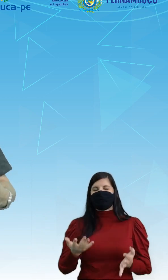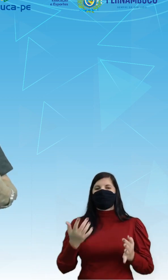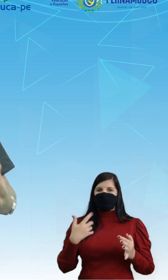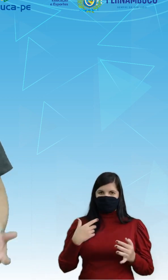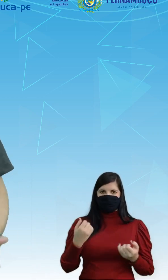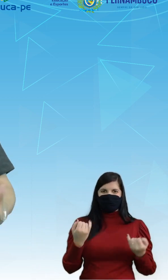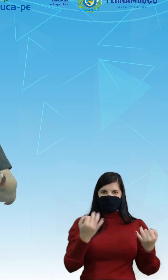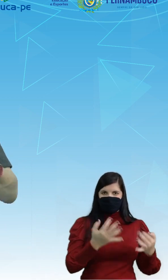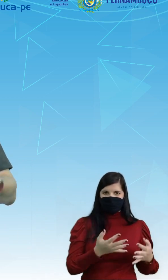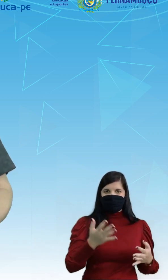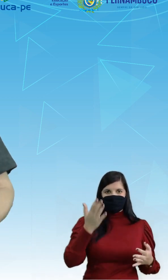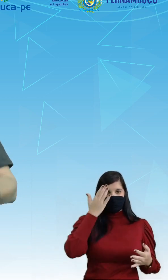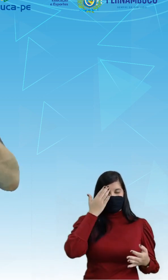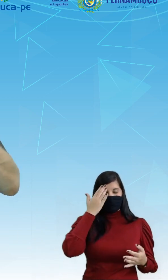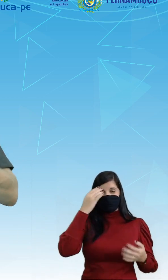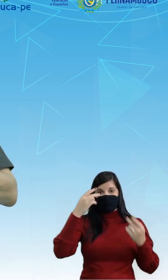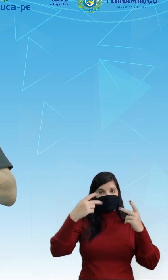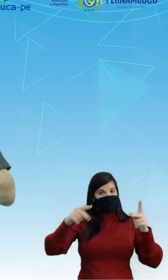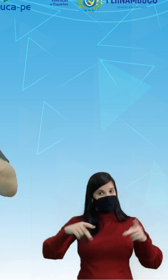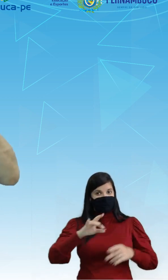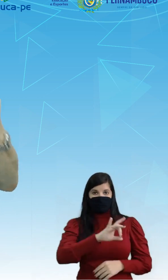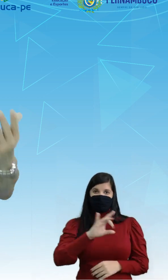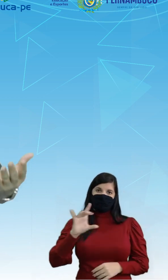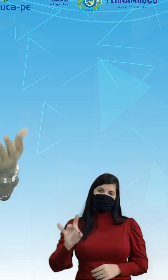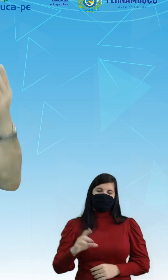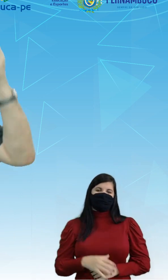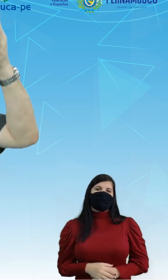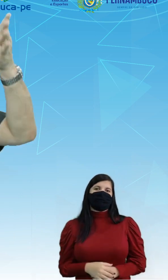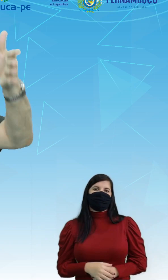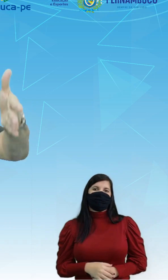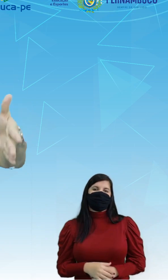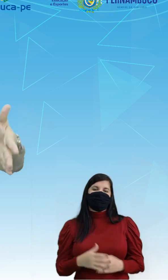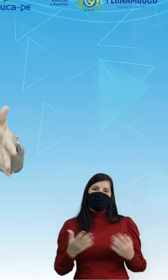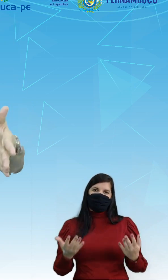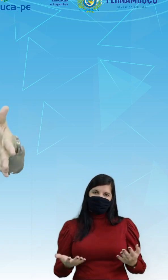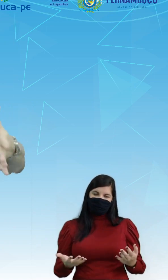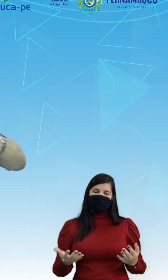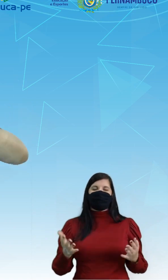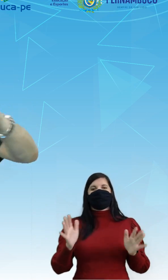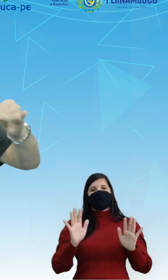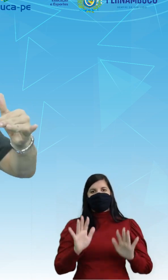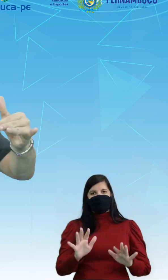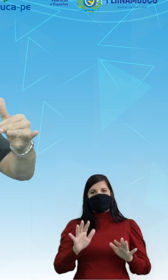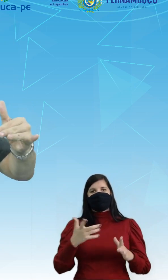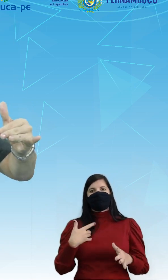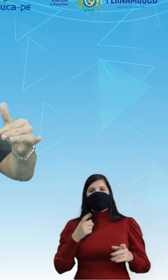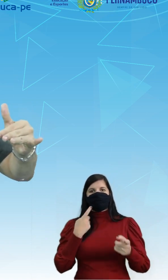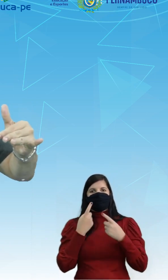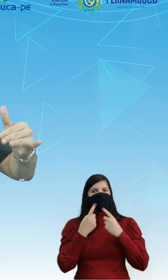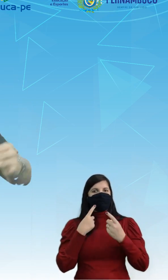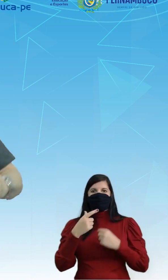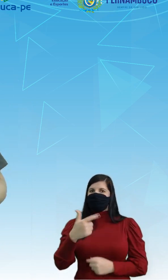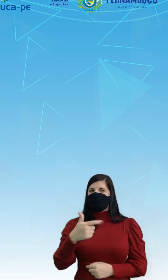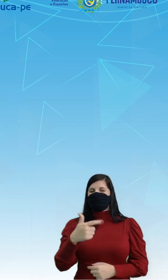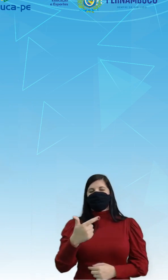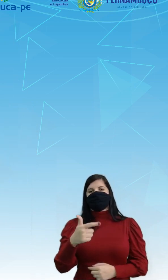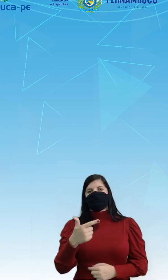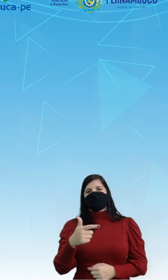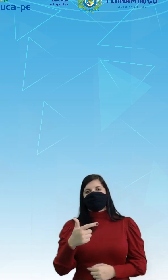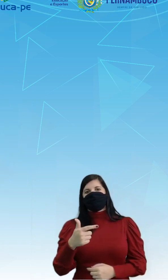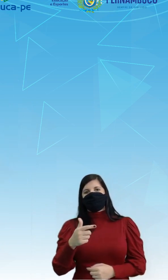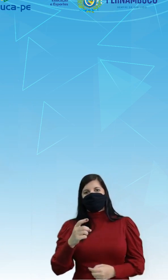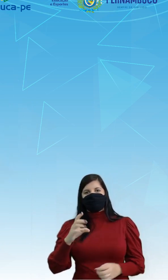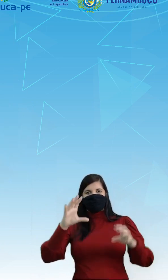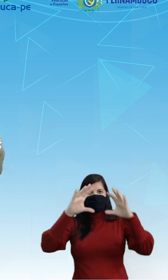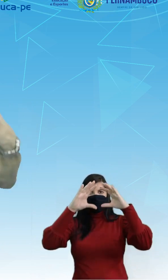Agar diz, quem sabe o que é bom é ele. Então, nesse caso, pressupõe-se que não há um diálogo. Então veja que a